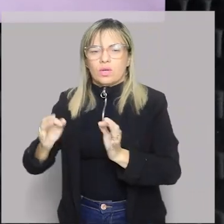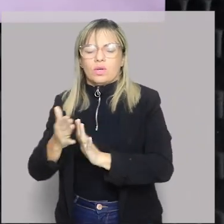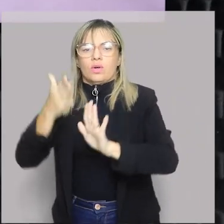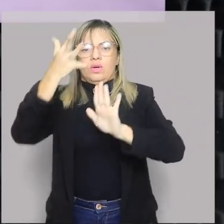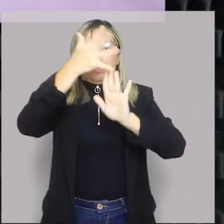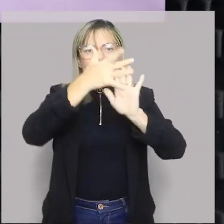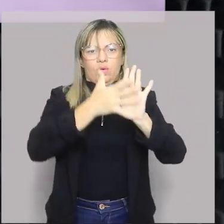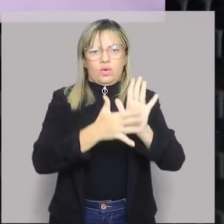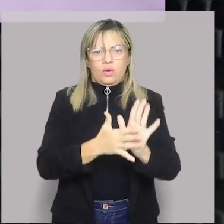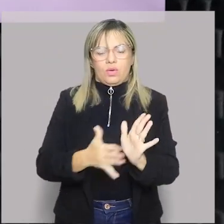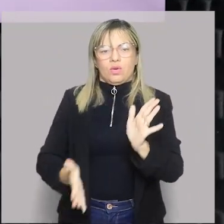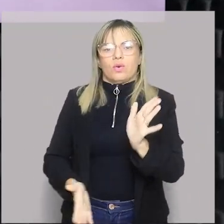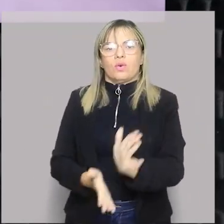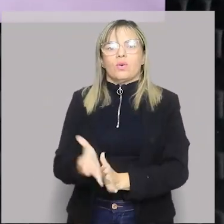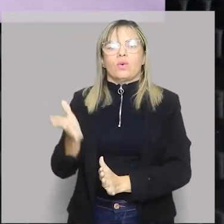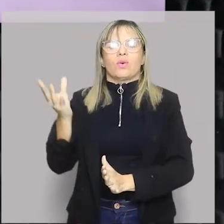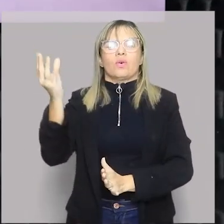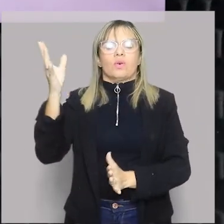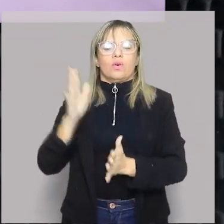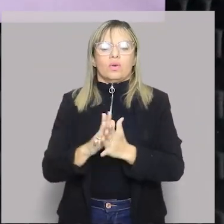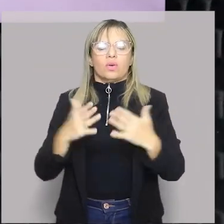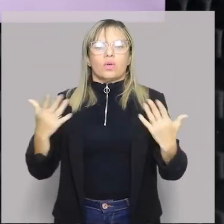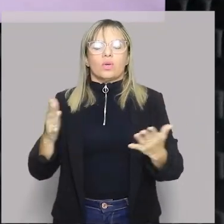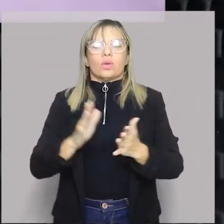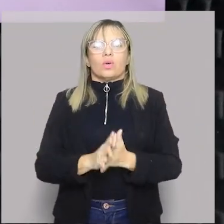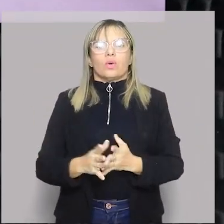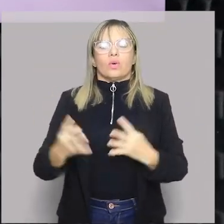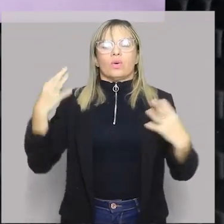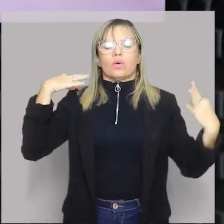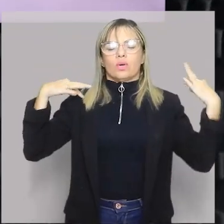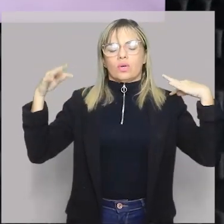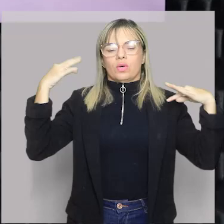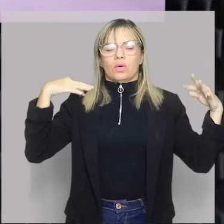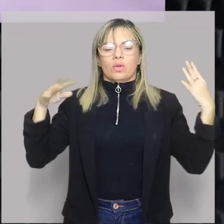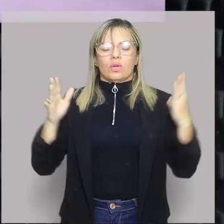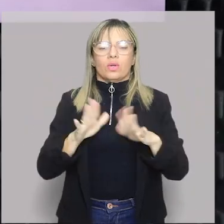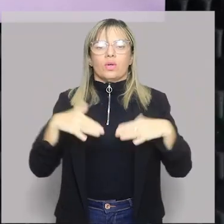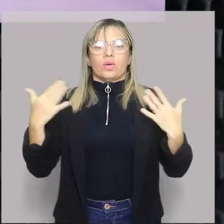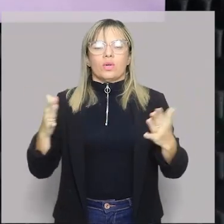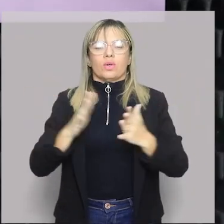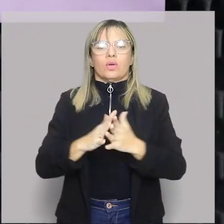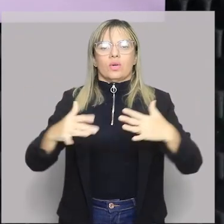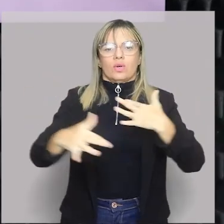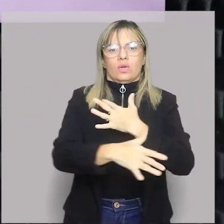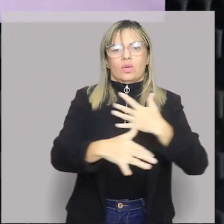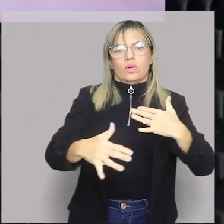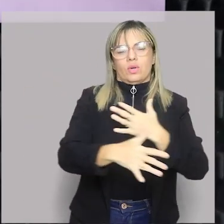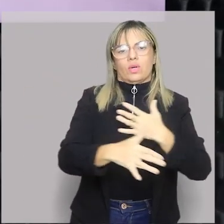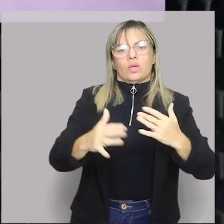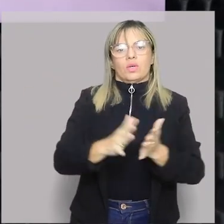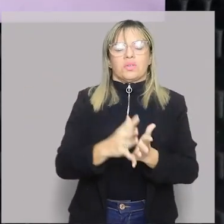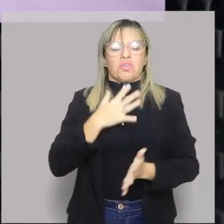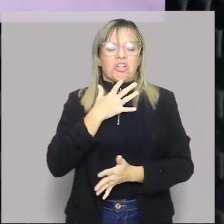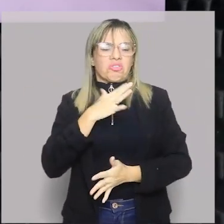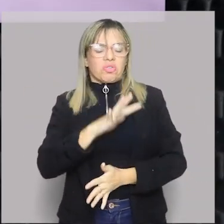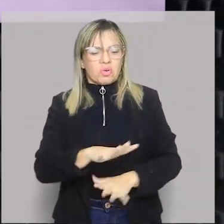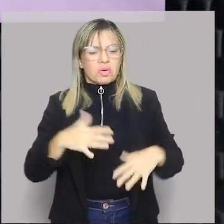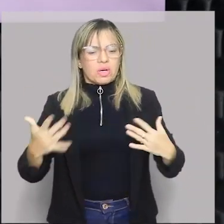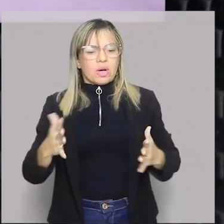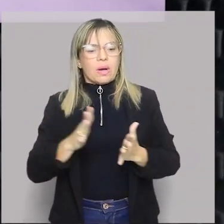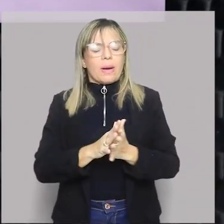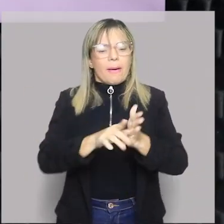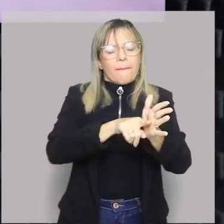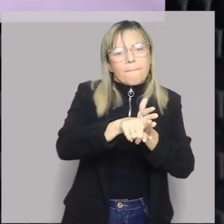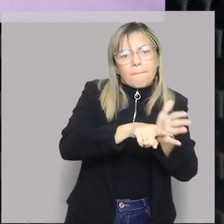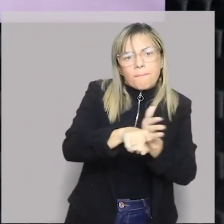da viagem. Então, isso é um roteiro turístico. Você vai para uma cidade que você não conhece, aí você procura,